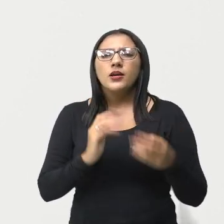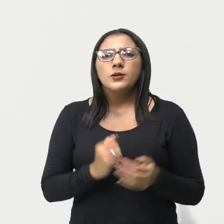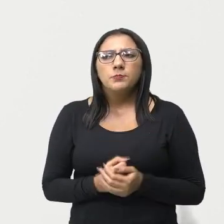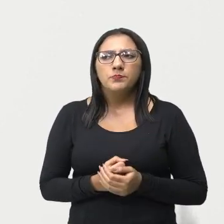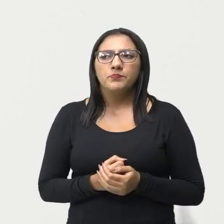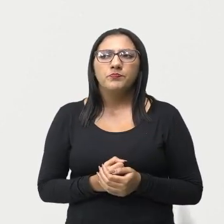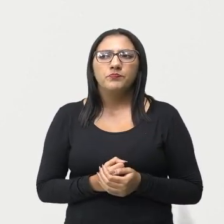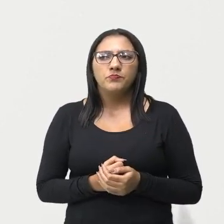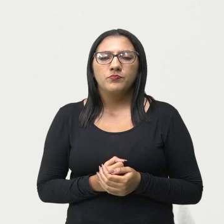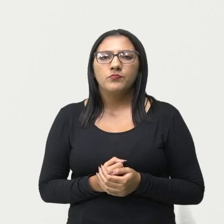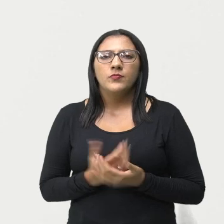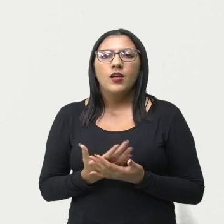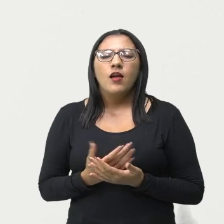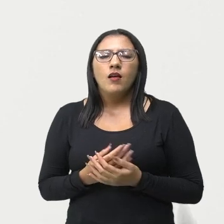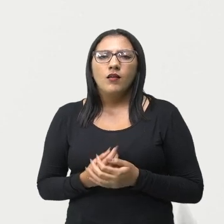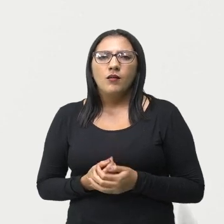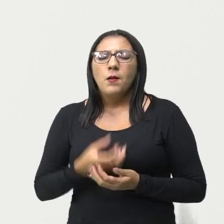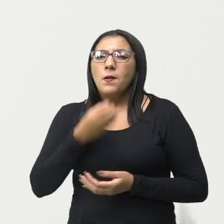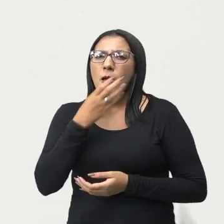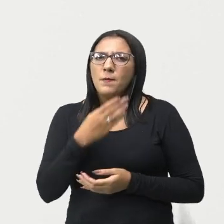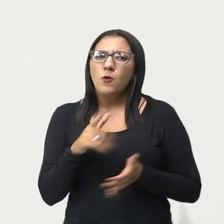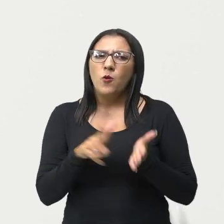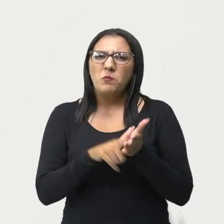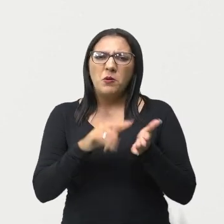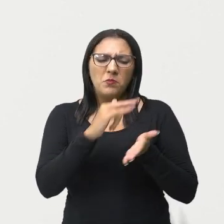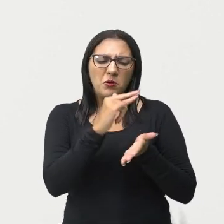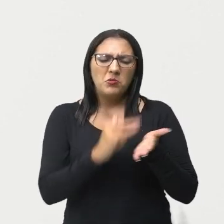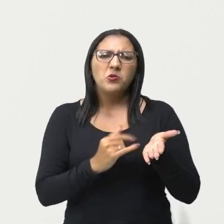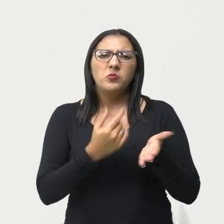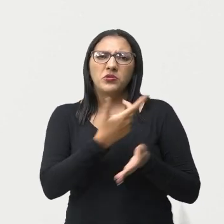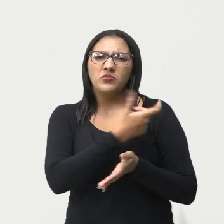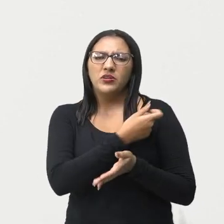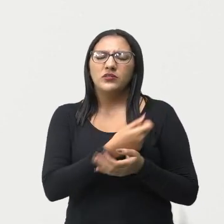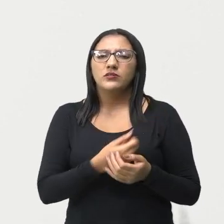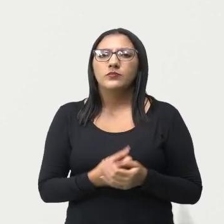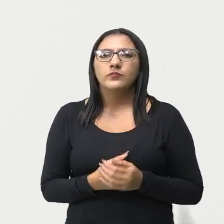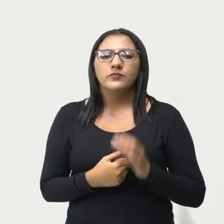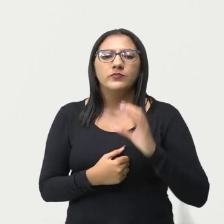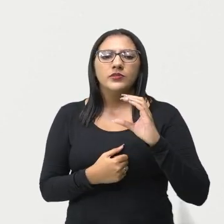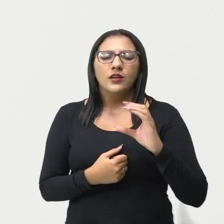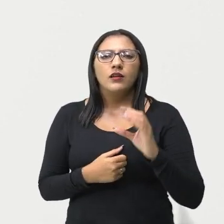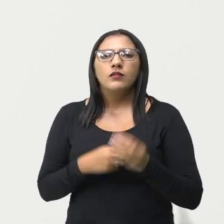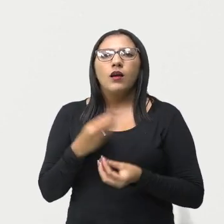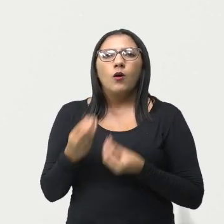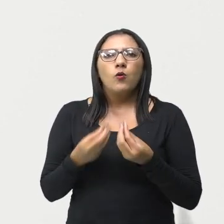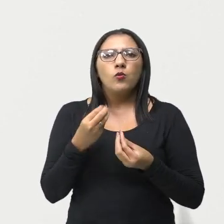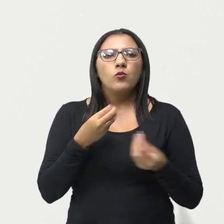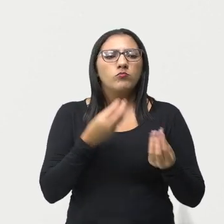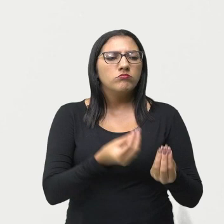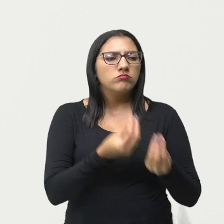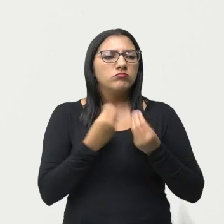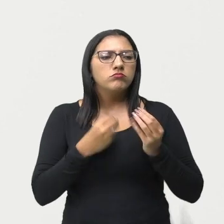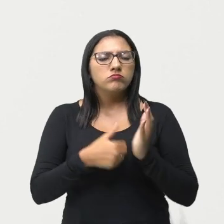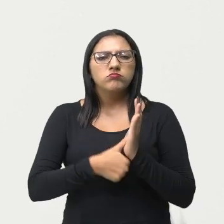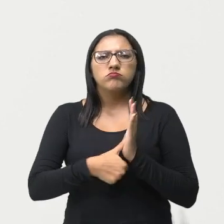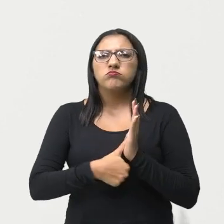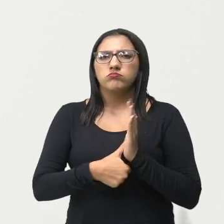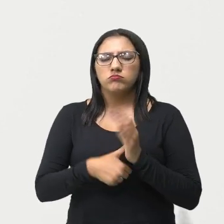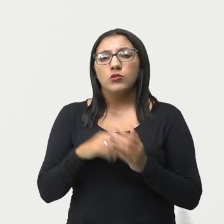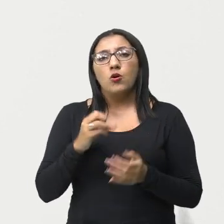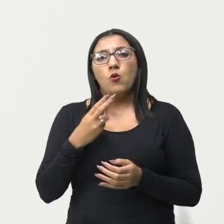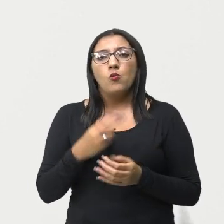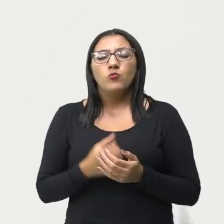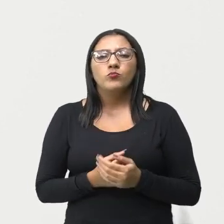afirma as vantagens de ter uma carteirinha. C, como receber documentos de identidade. Ou letra